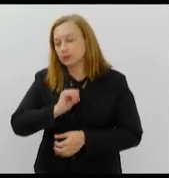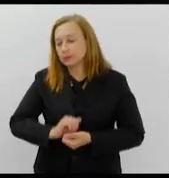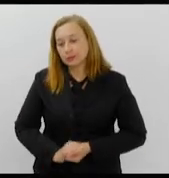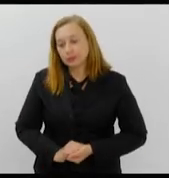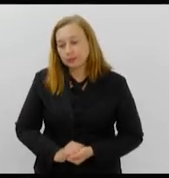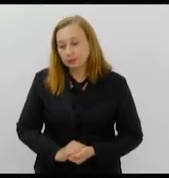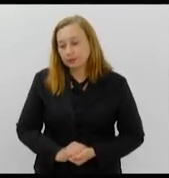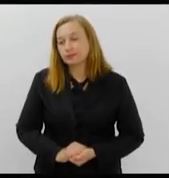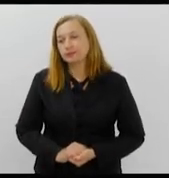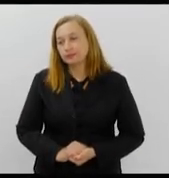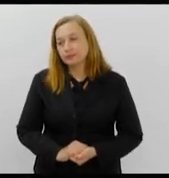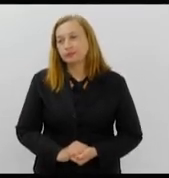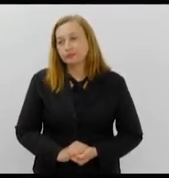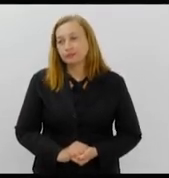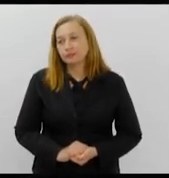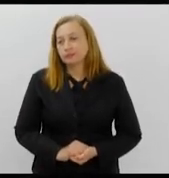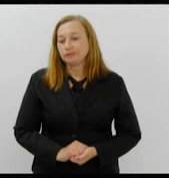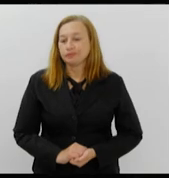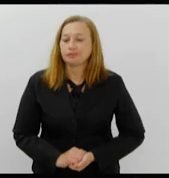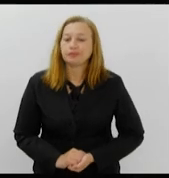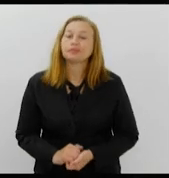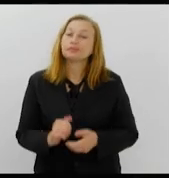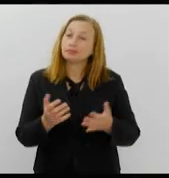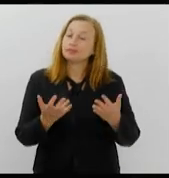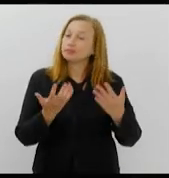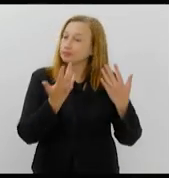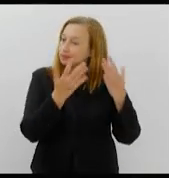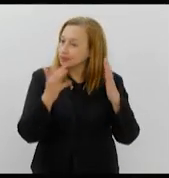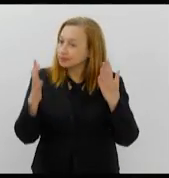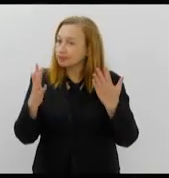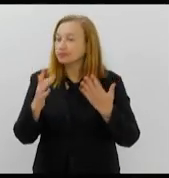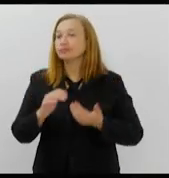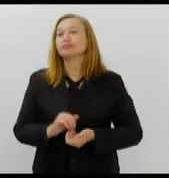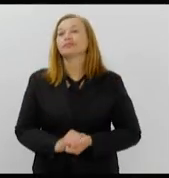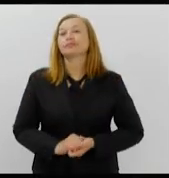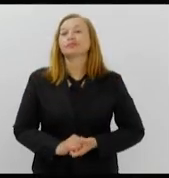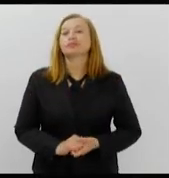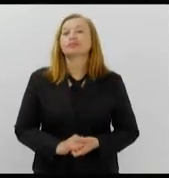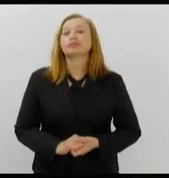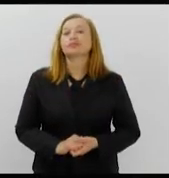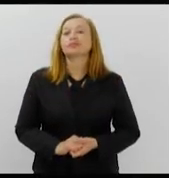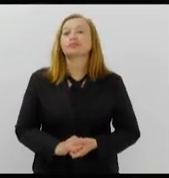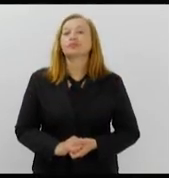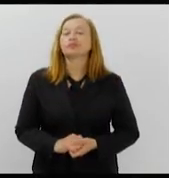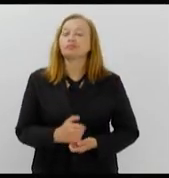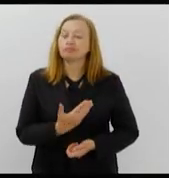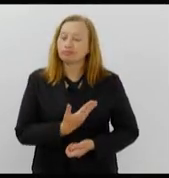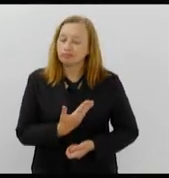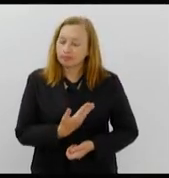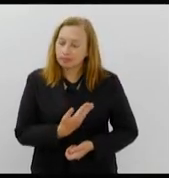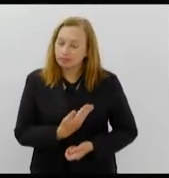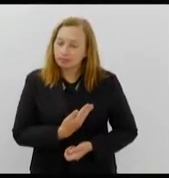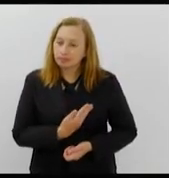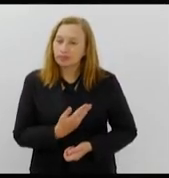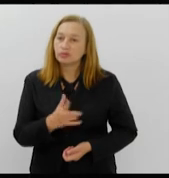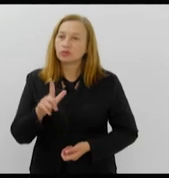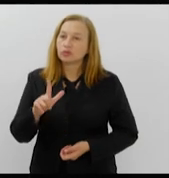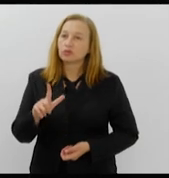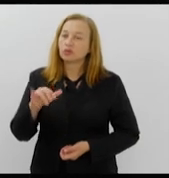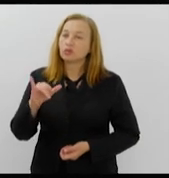pleito. Quero cumprimentar e parabenizar muito nosso amigo Luiz